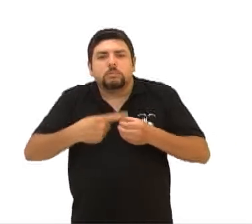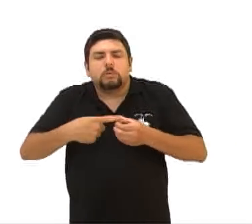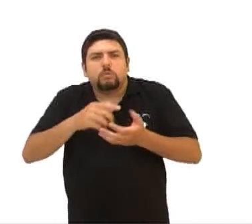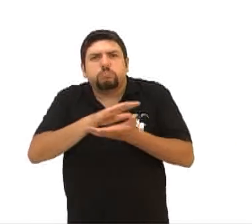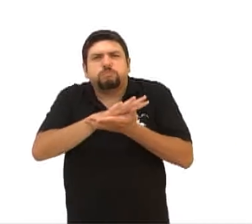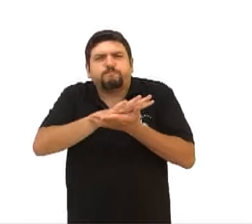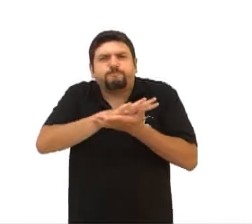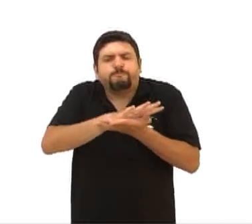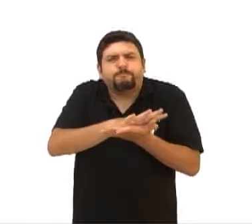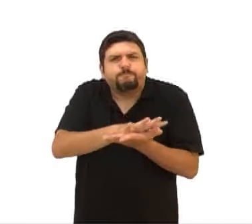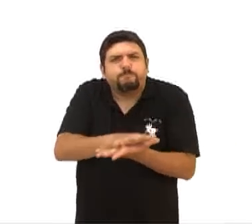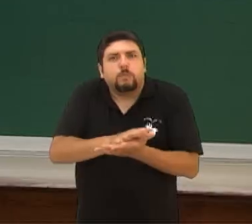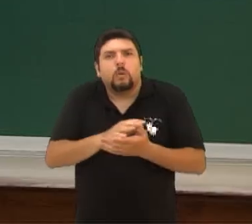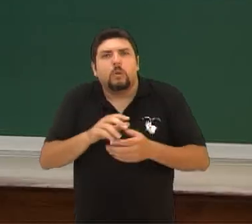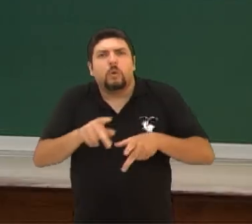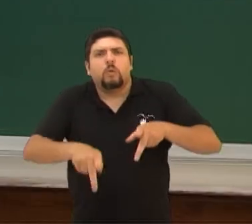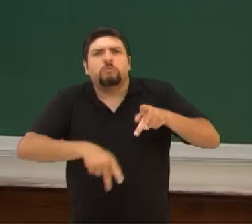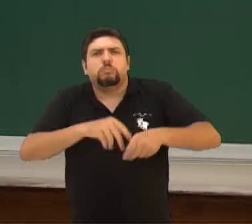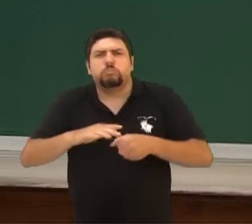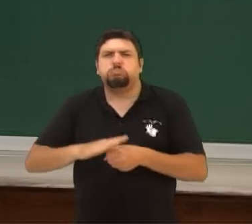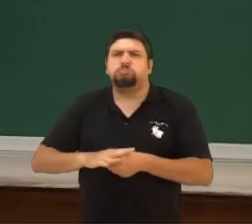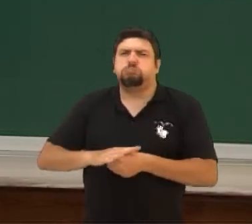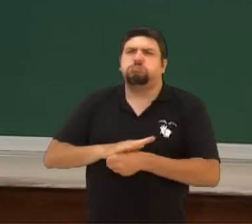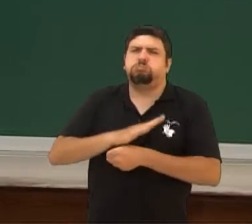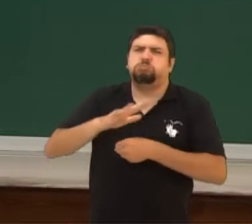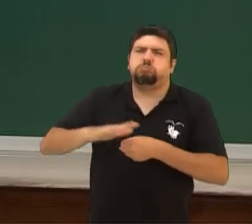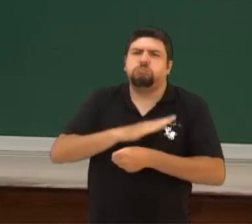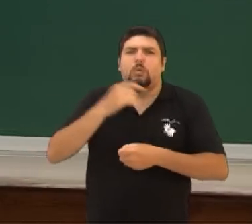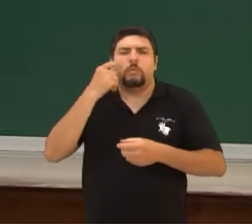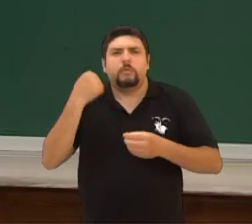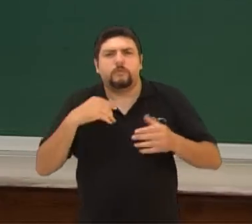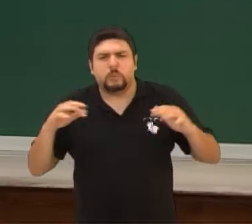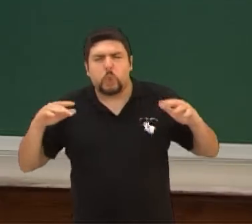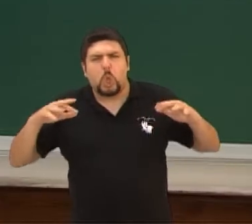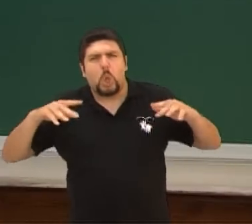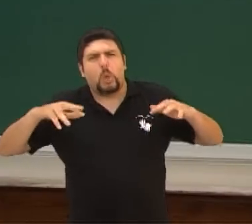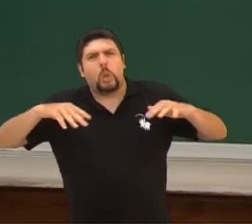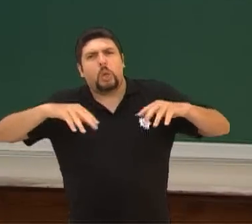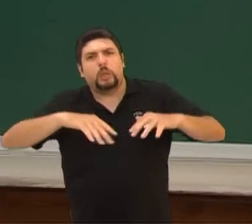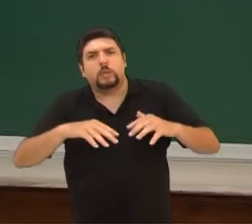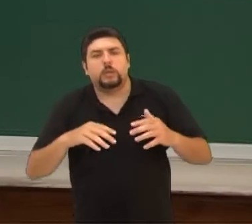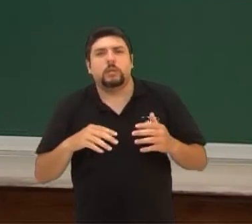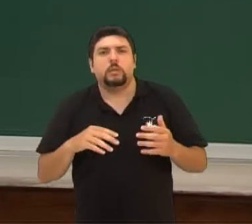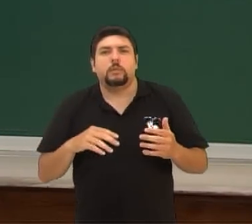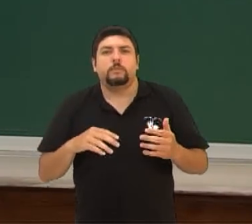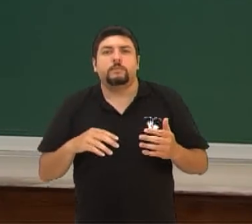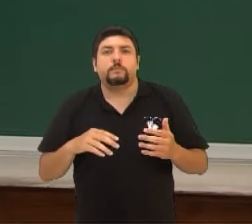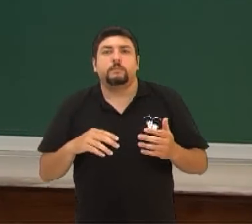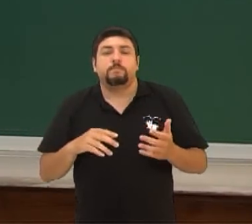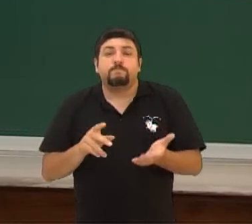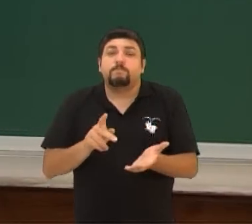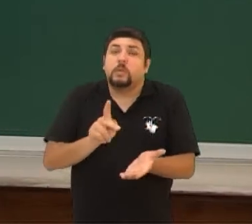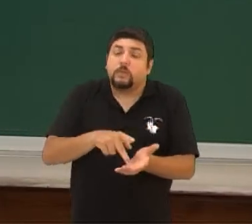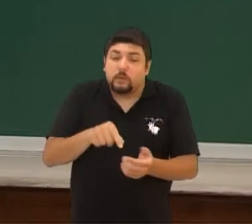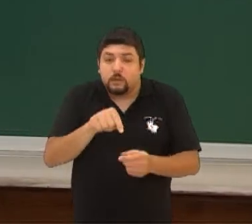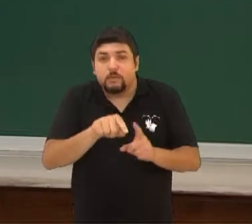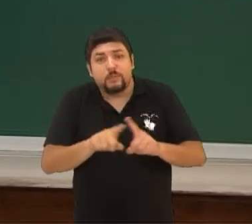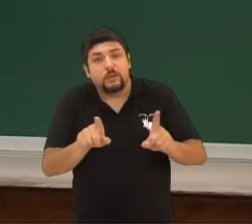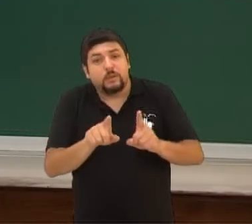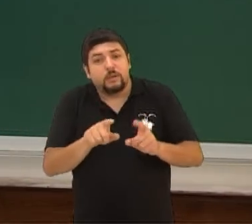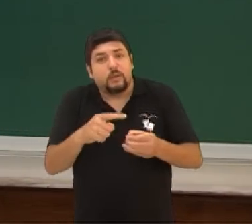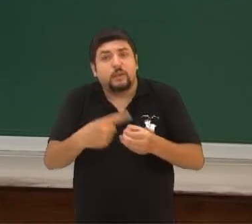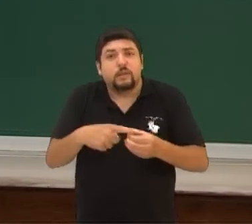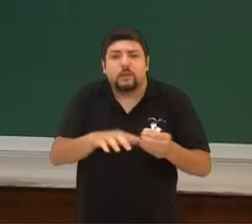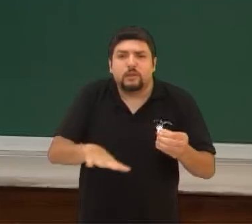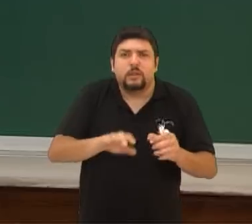são suplantados pela quantidade de pessoas, pelas aglomerações urbanas, que deveriam trazer benefícios, mas a estrutura das